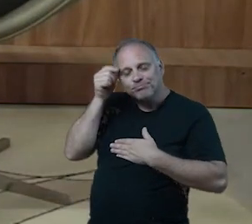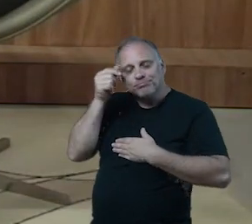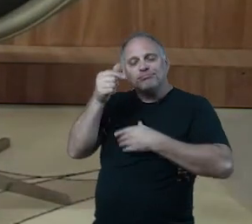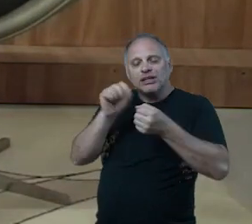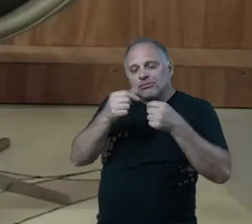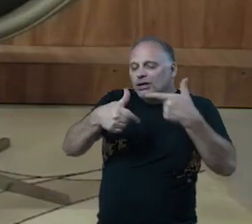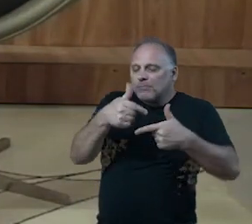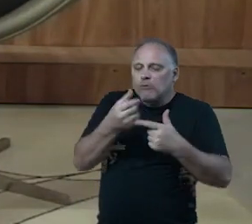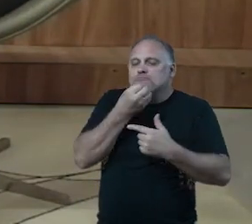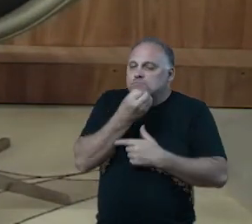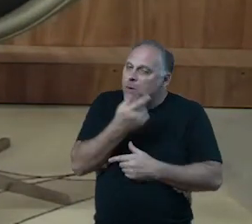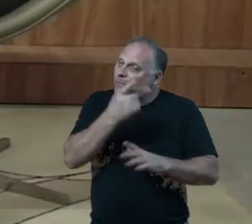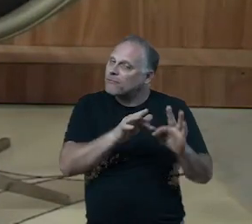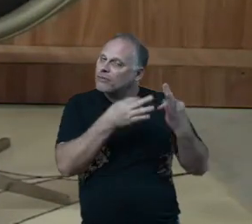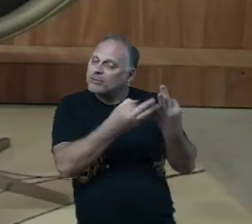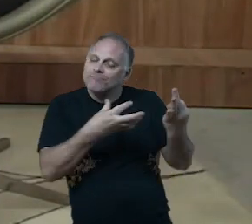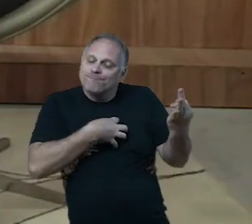família.